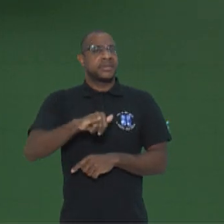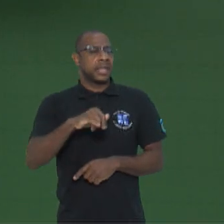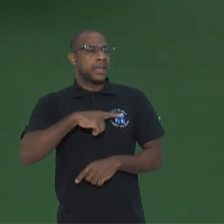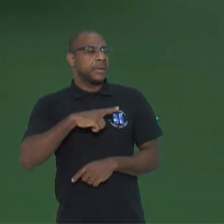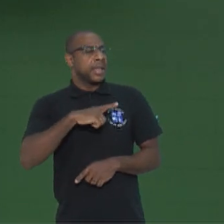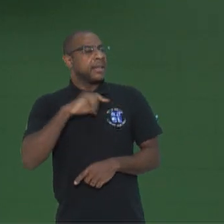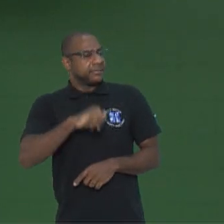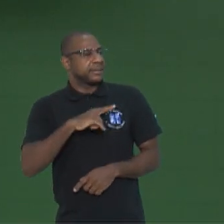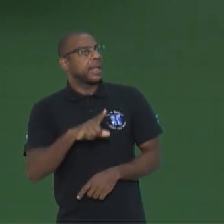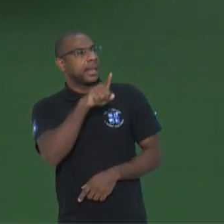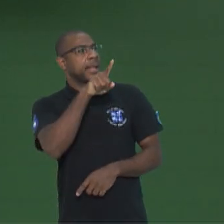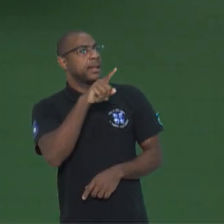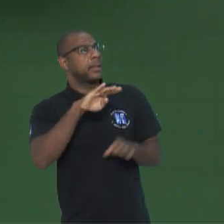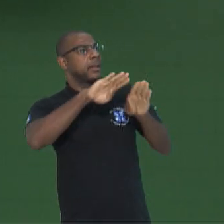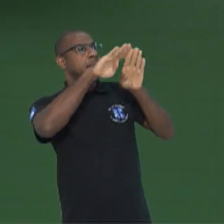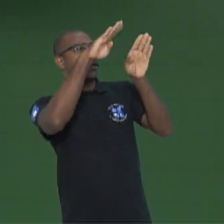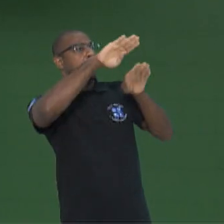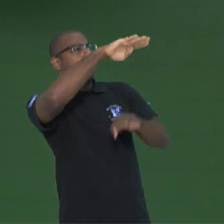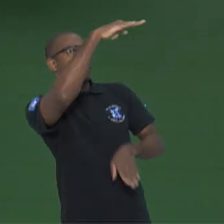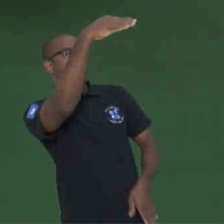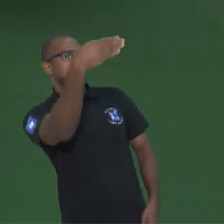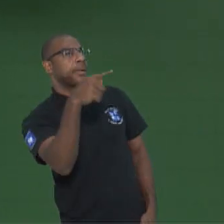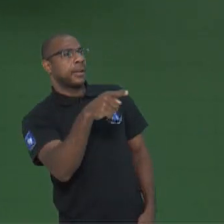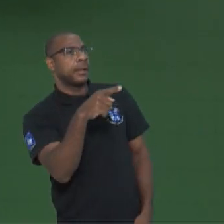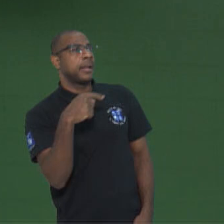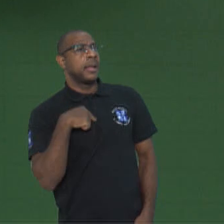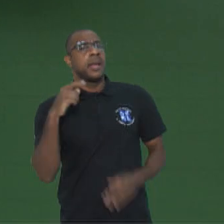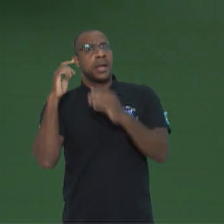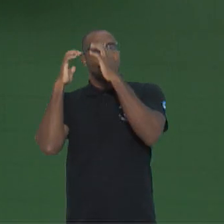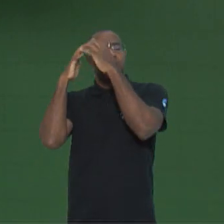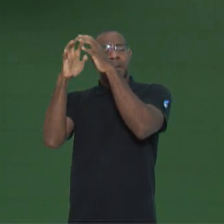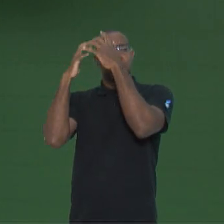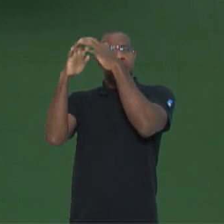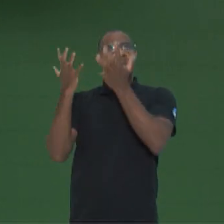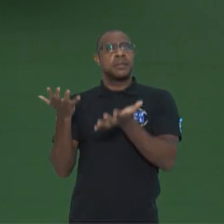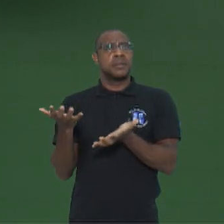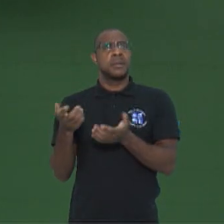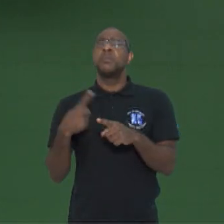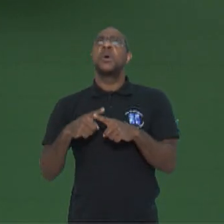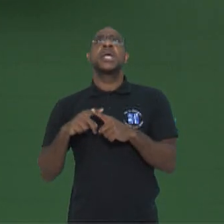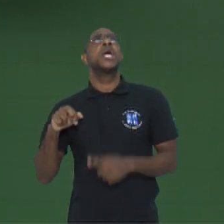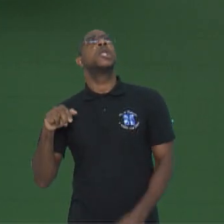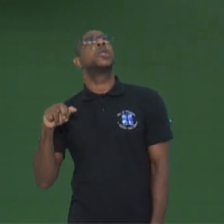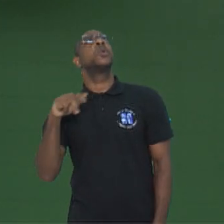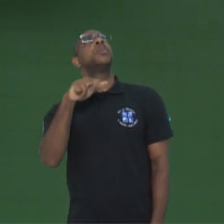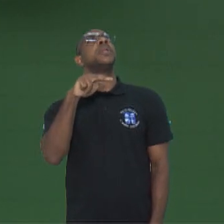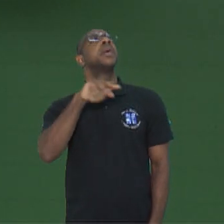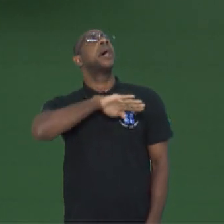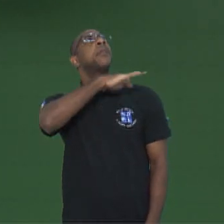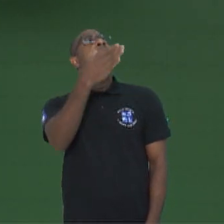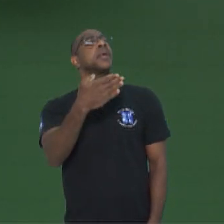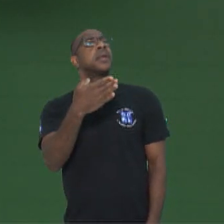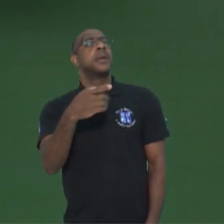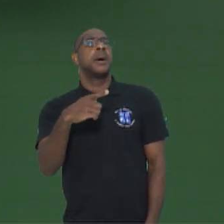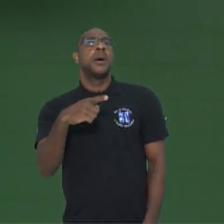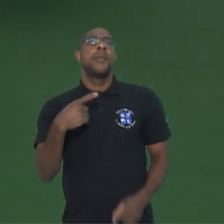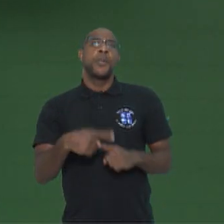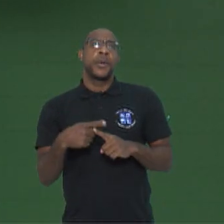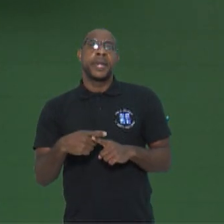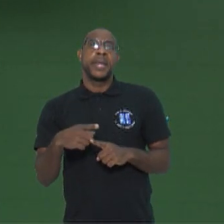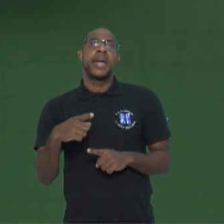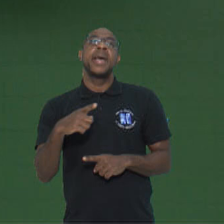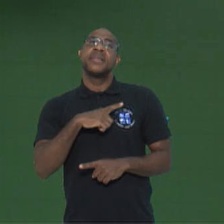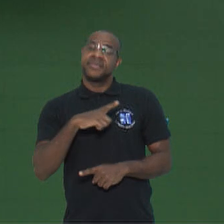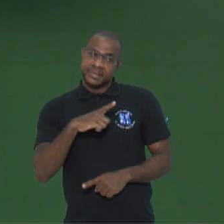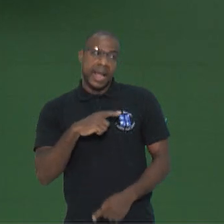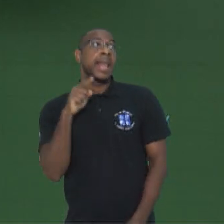Então, é uma reflexão que a gente pode pensar para o nosso dia a dia, né? A gente às vezes tem uma meta,